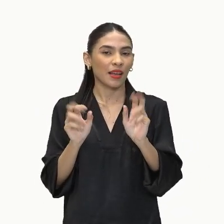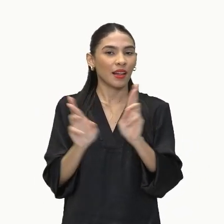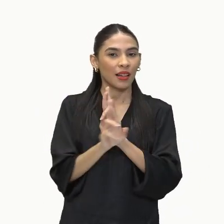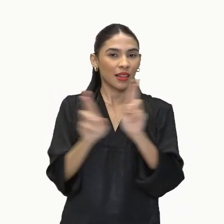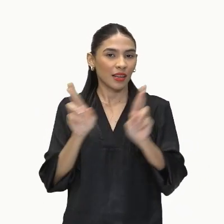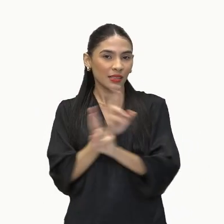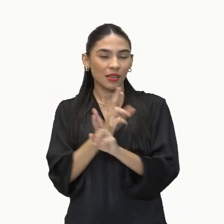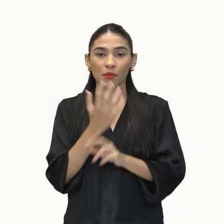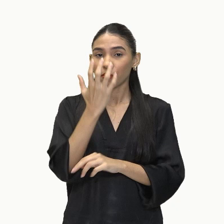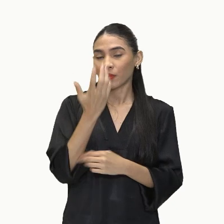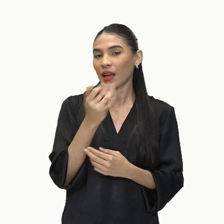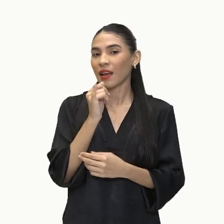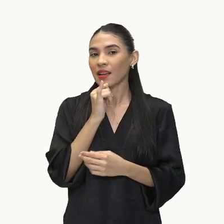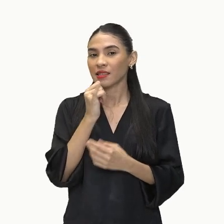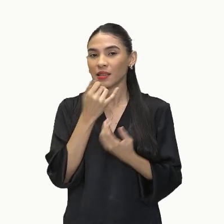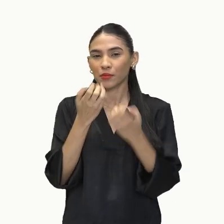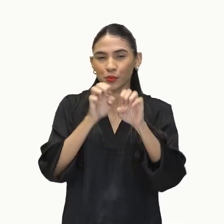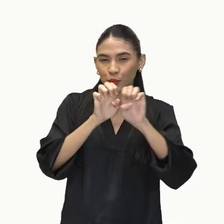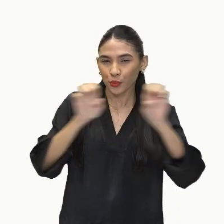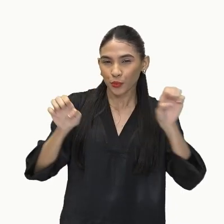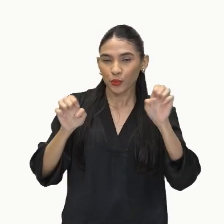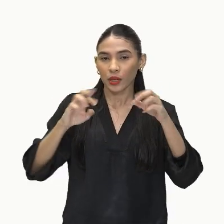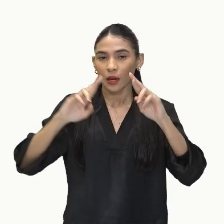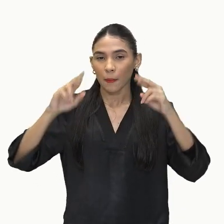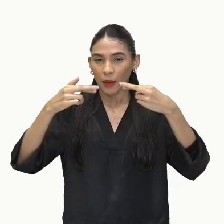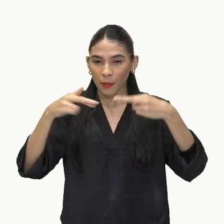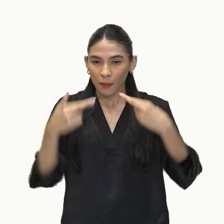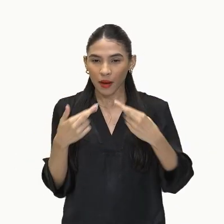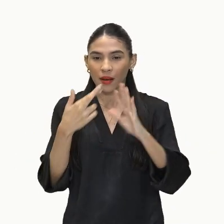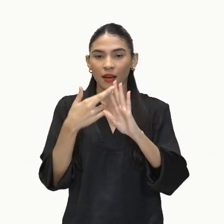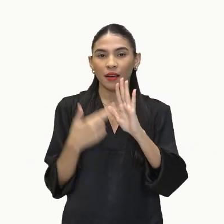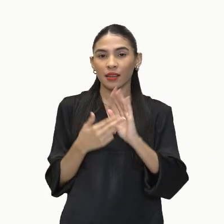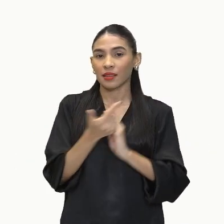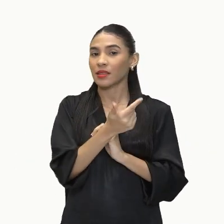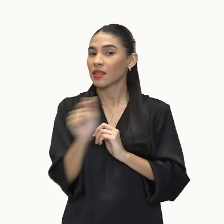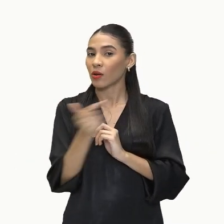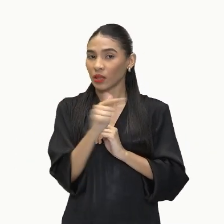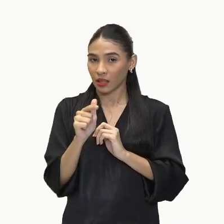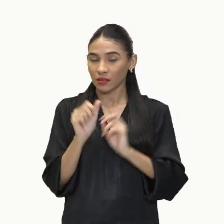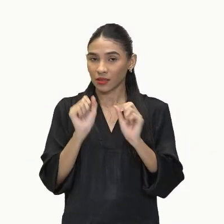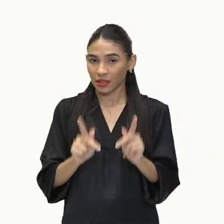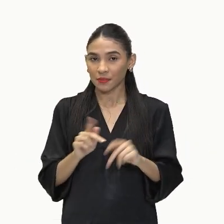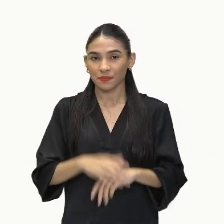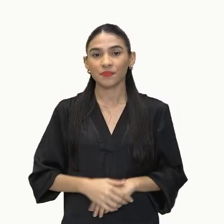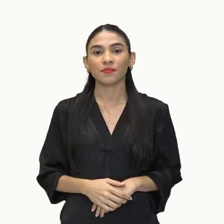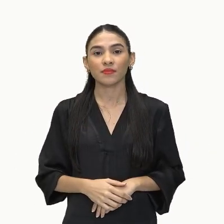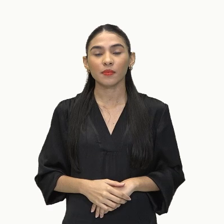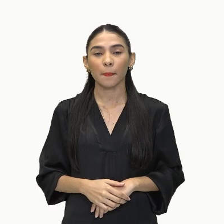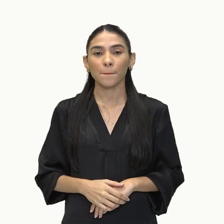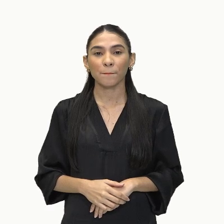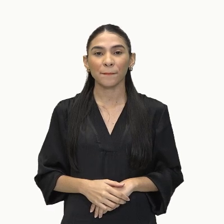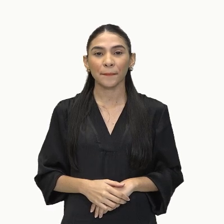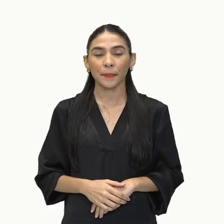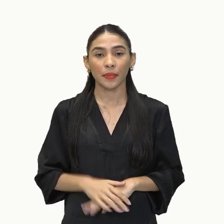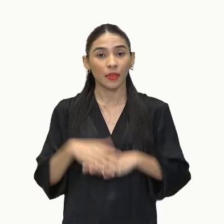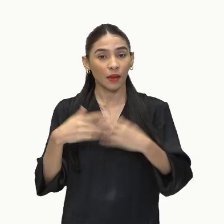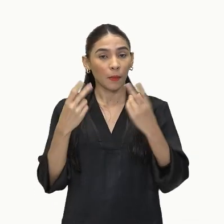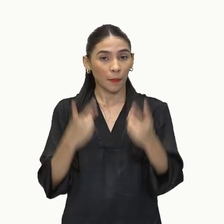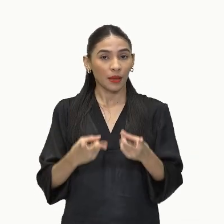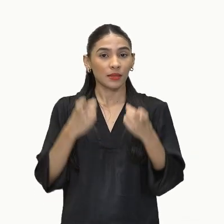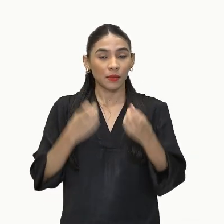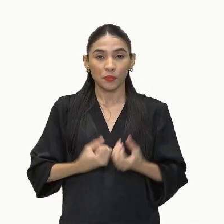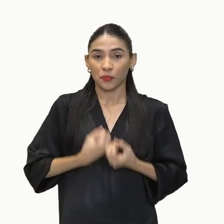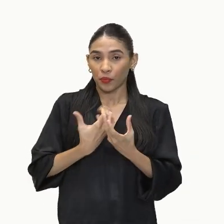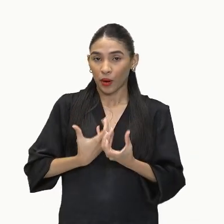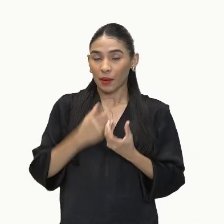relação séria com a métrica nós não teremos aí neste poema. E observem que o poema trata de